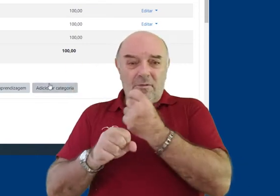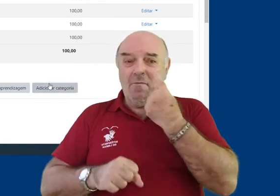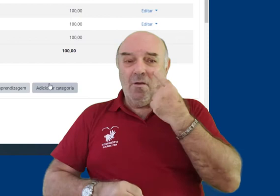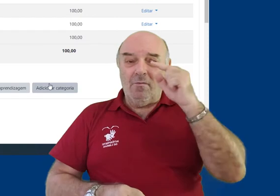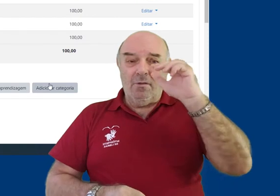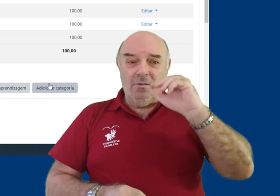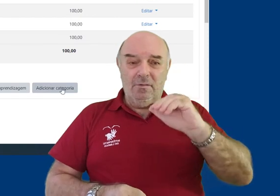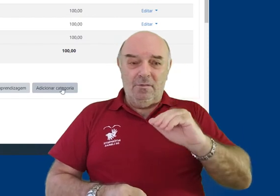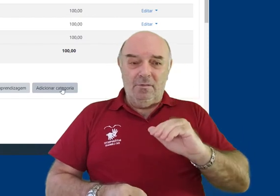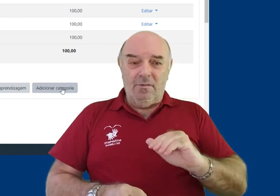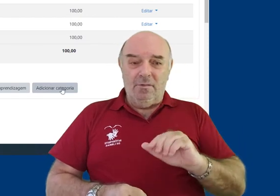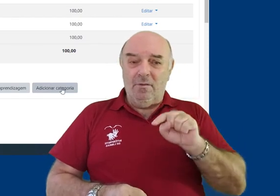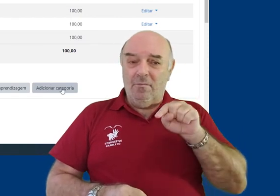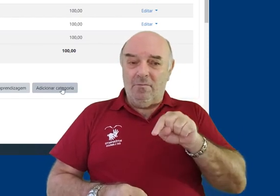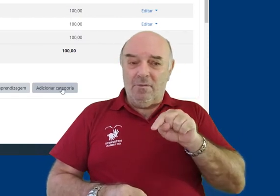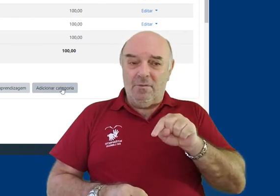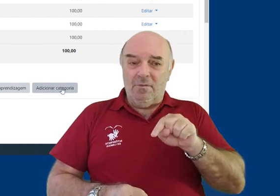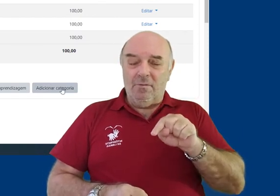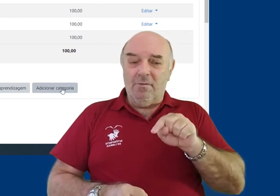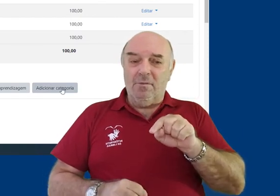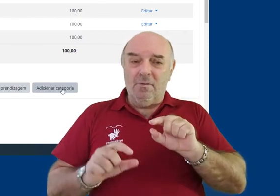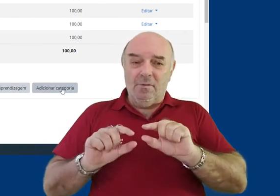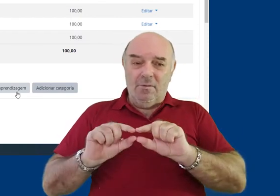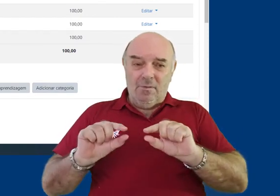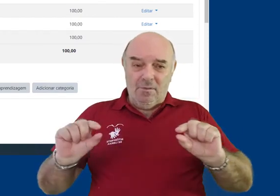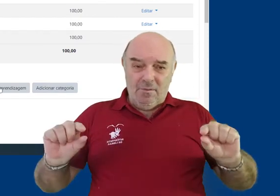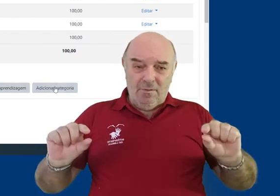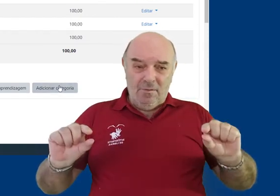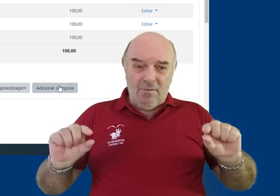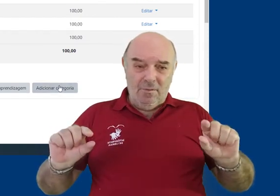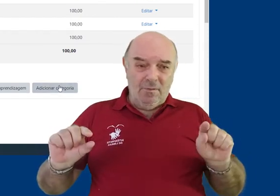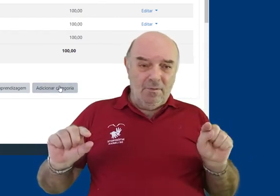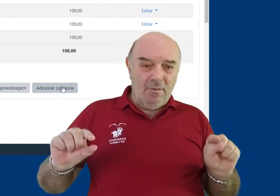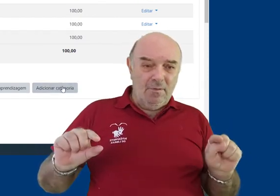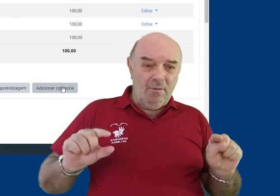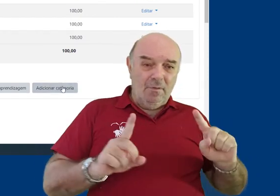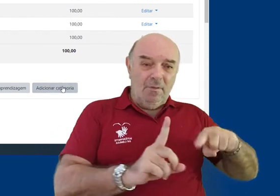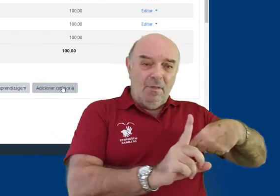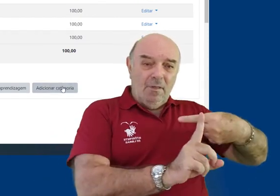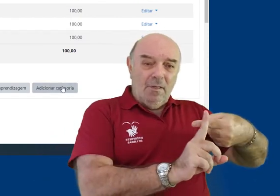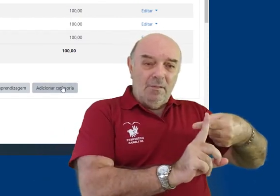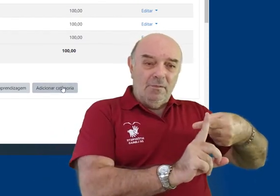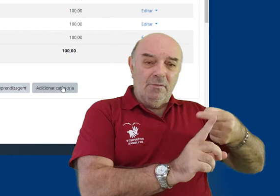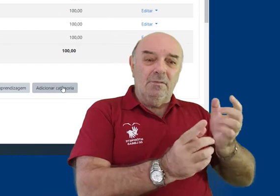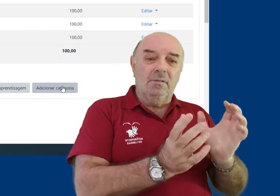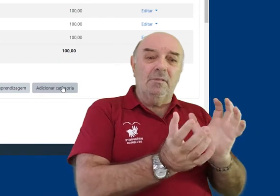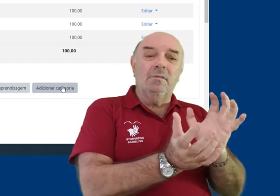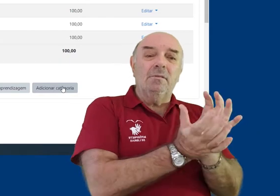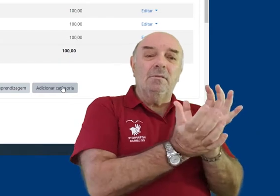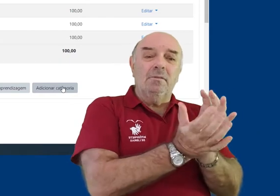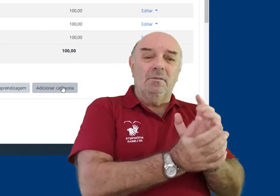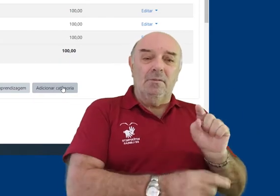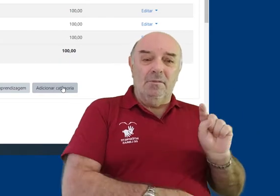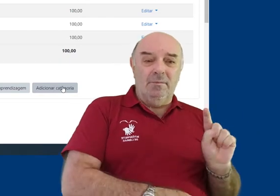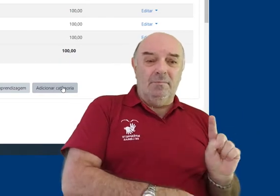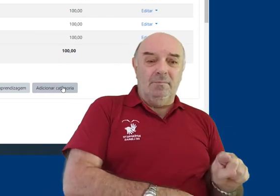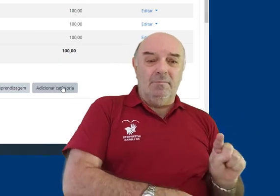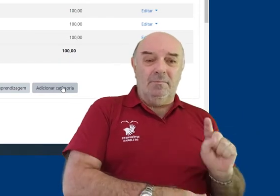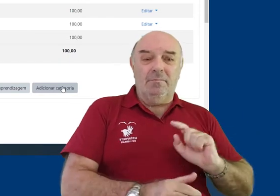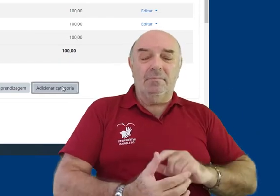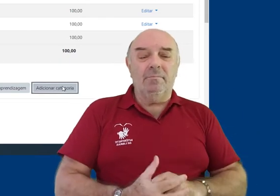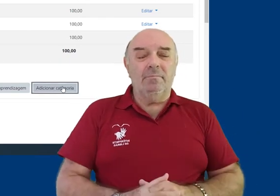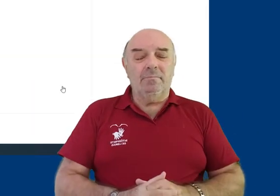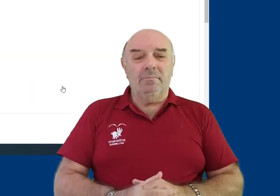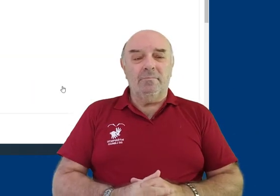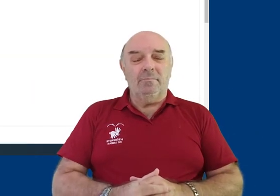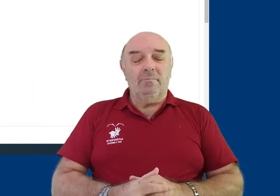seguimos até o final da página, encontramos no final da lista de botões o botão Adicionar Categoria e clicamos sobre